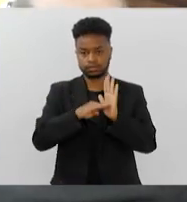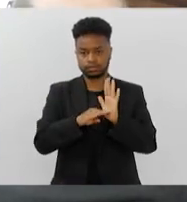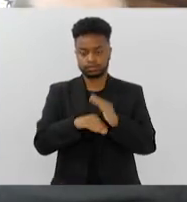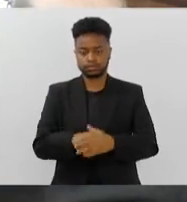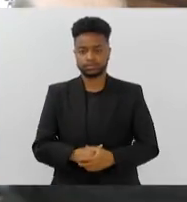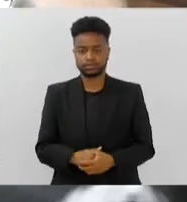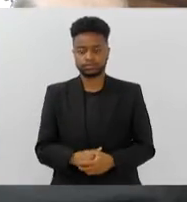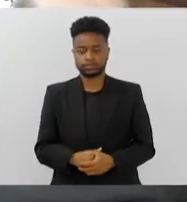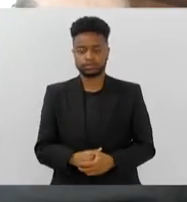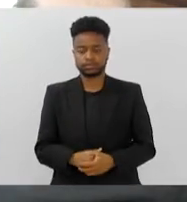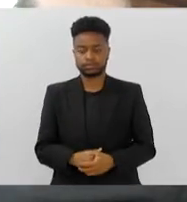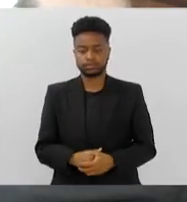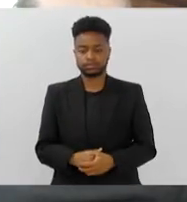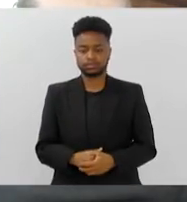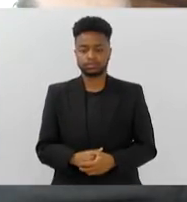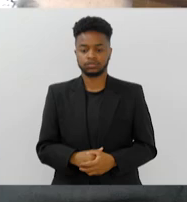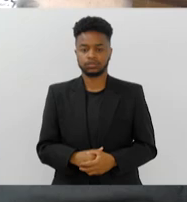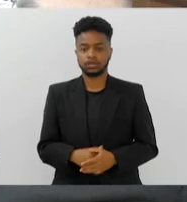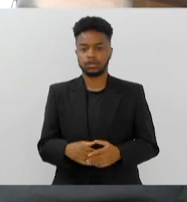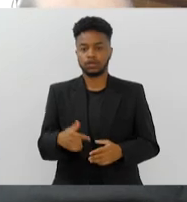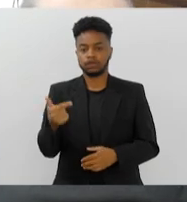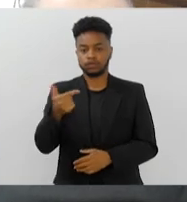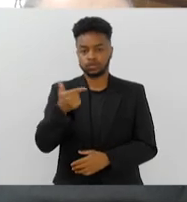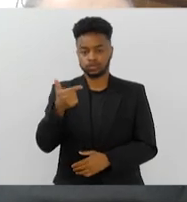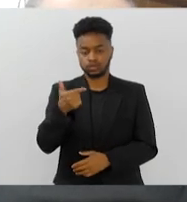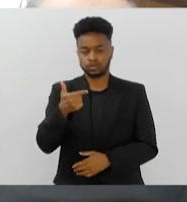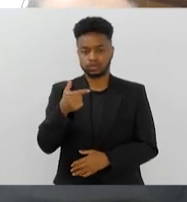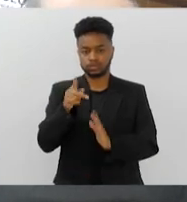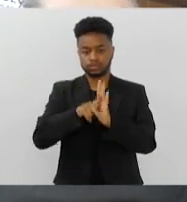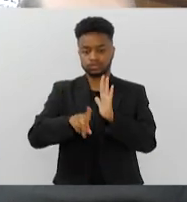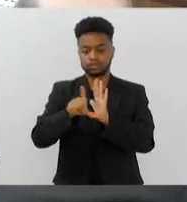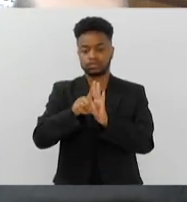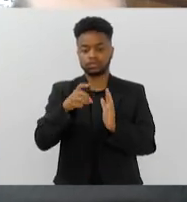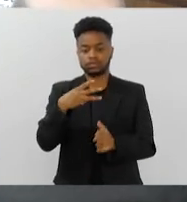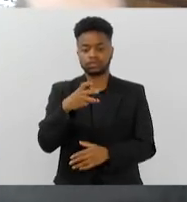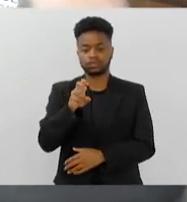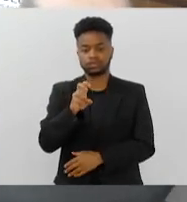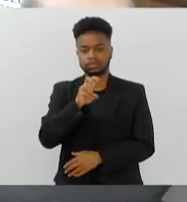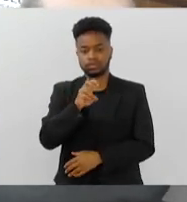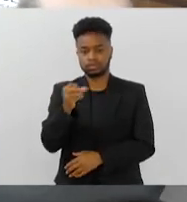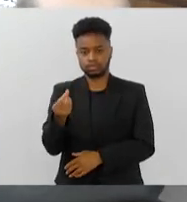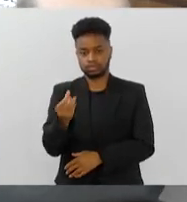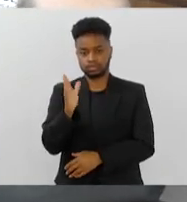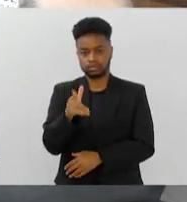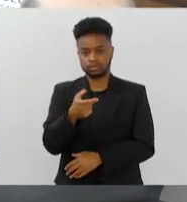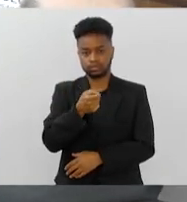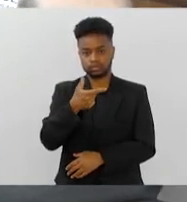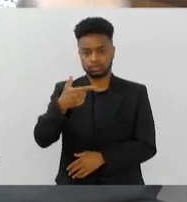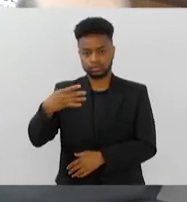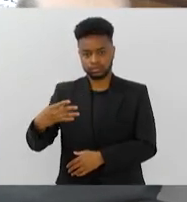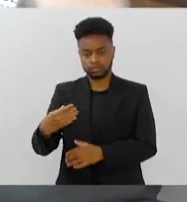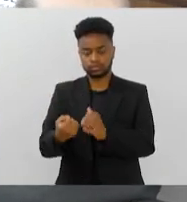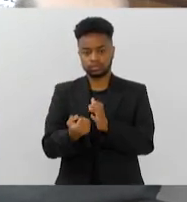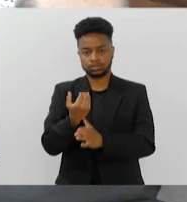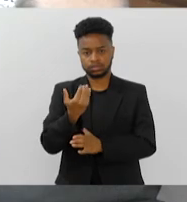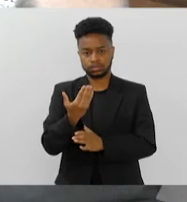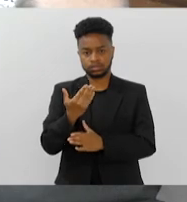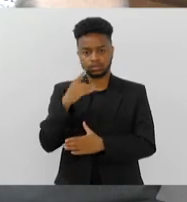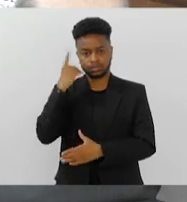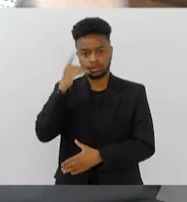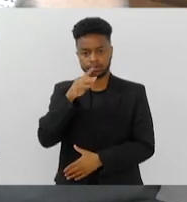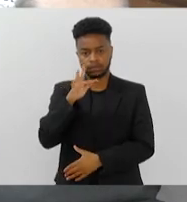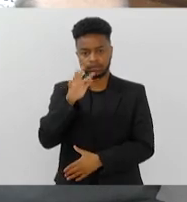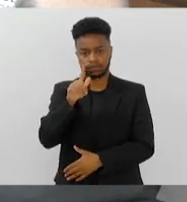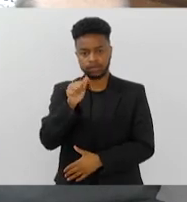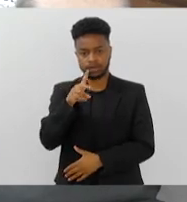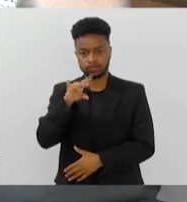retirasse de pauta. Então, o item 22, que é o projeto de lei 3556 de 24, de autoria do deputado Flávio Serafini, está retirado de pauta a